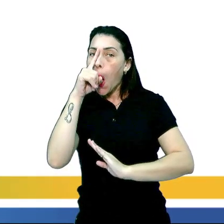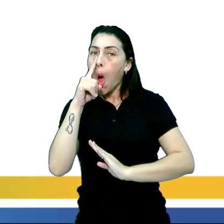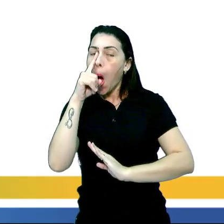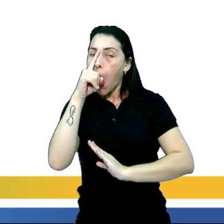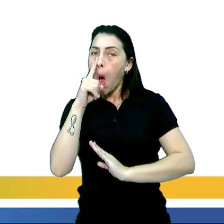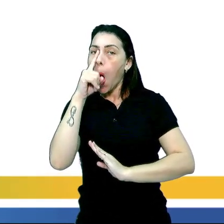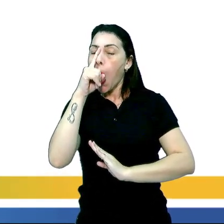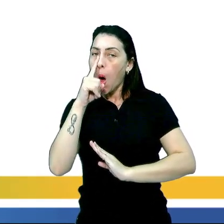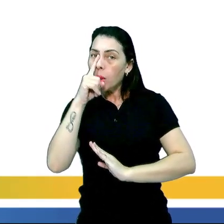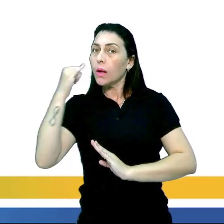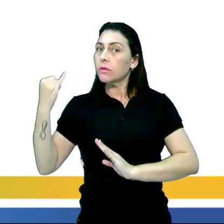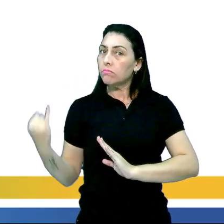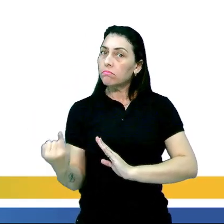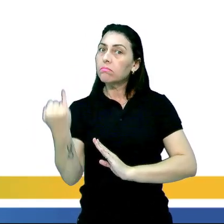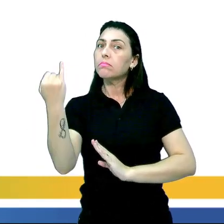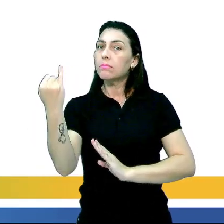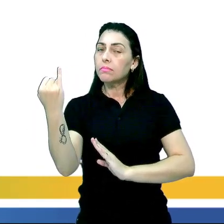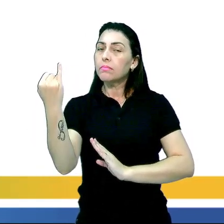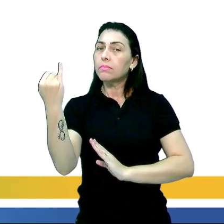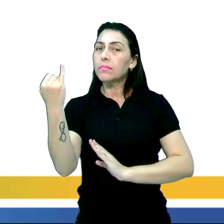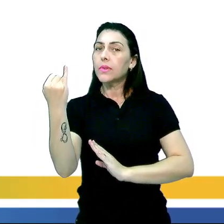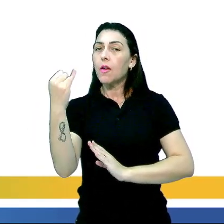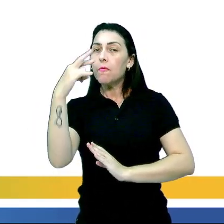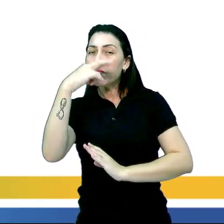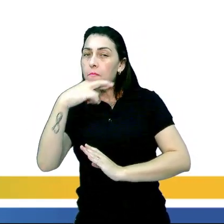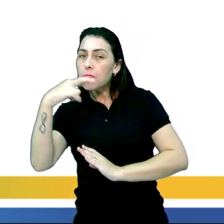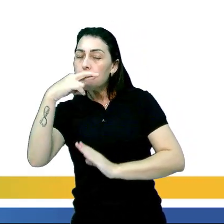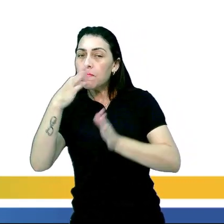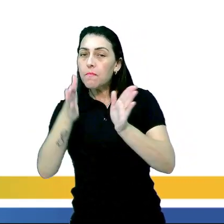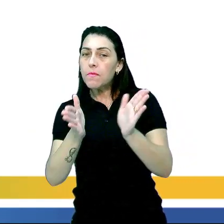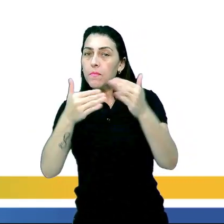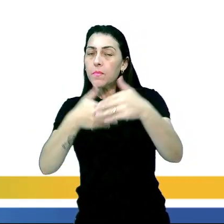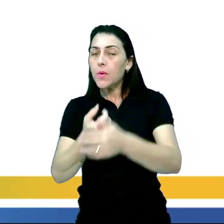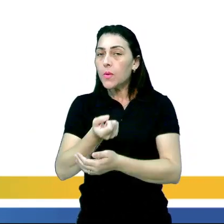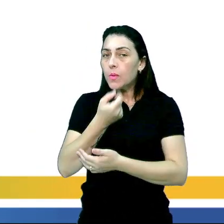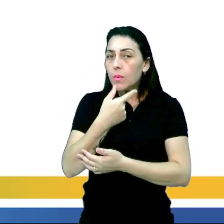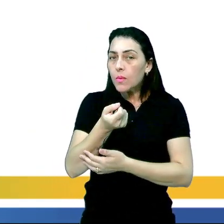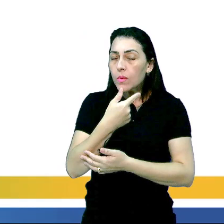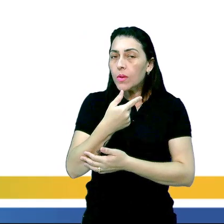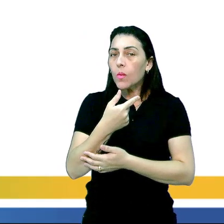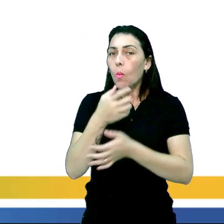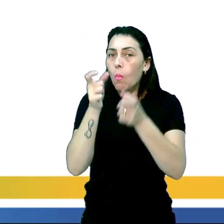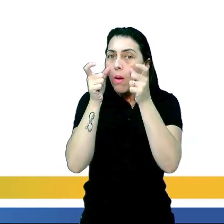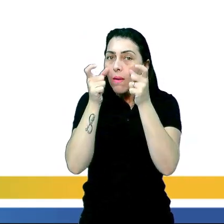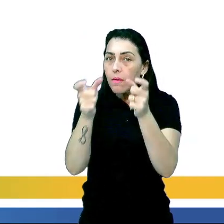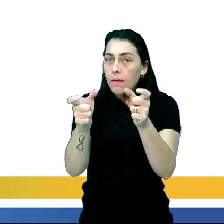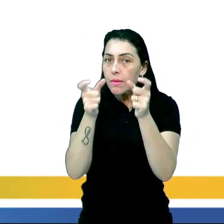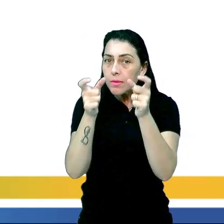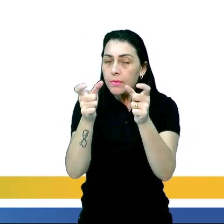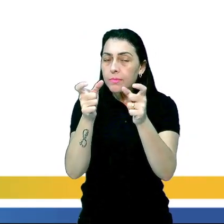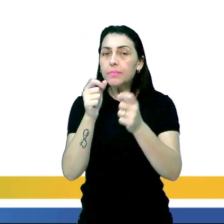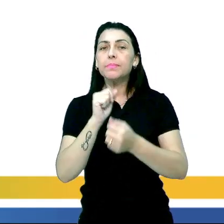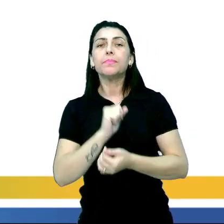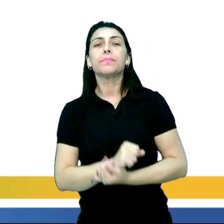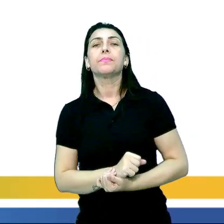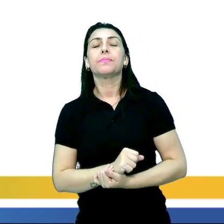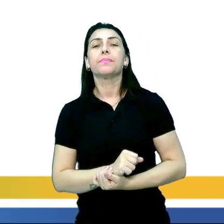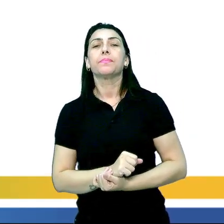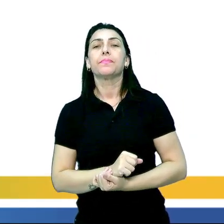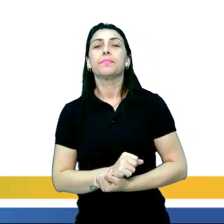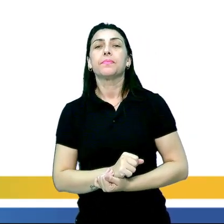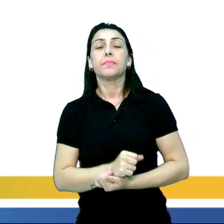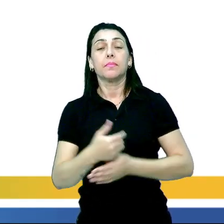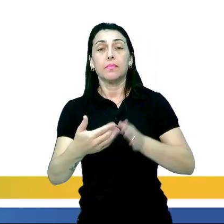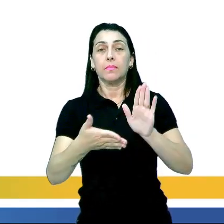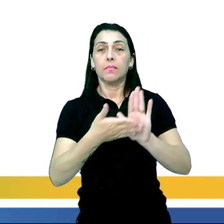é pouco. Examine a embalagem do medicamento com muita atenção. E aí, essa